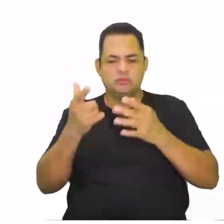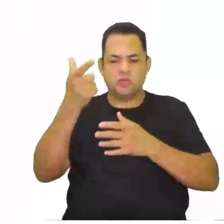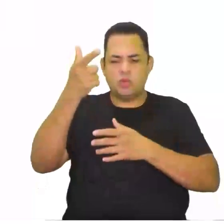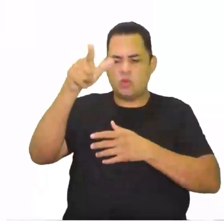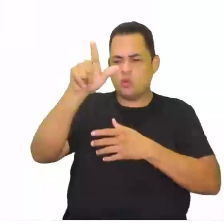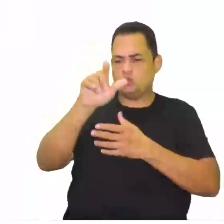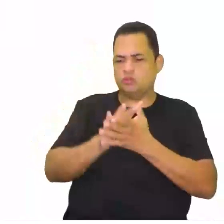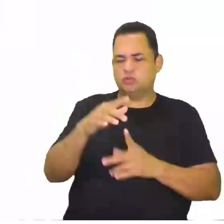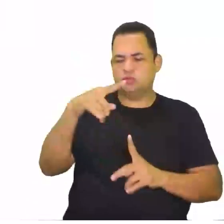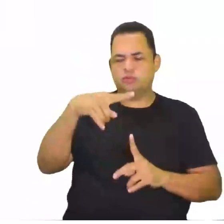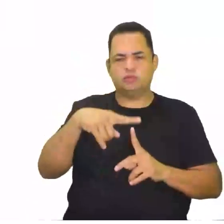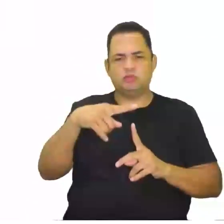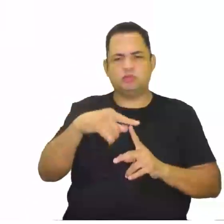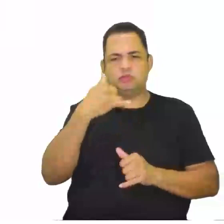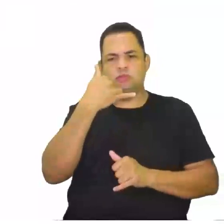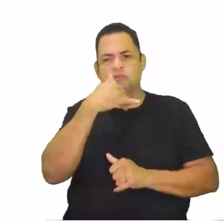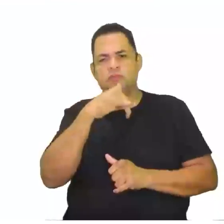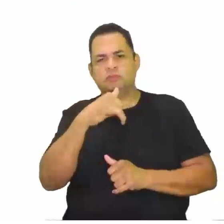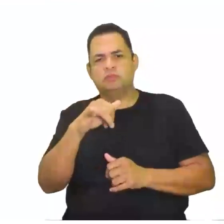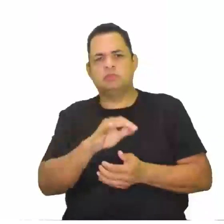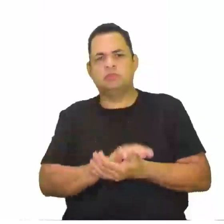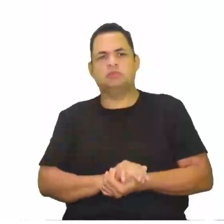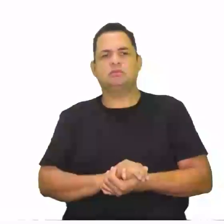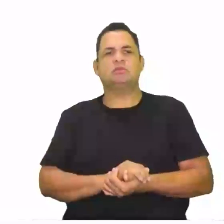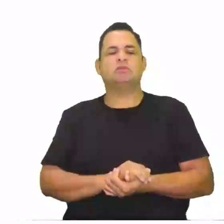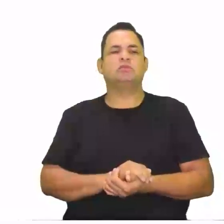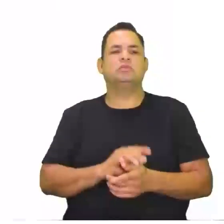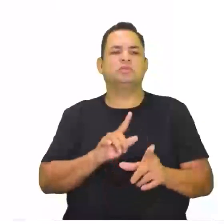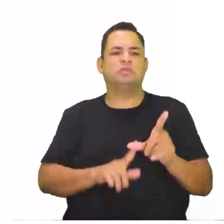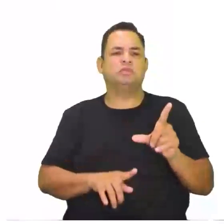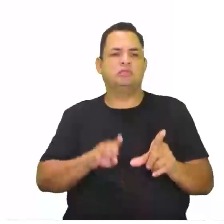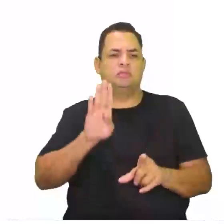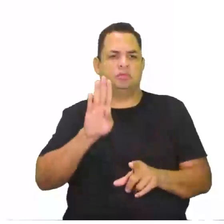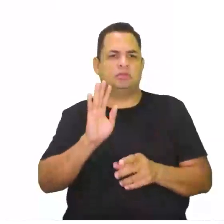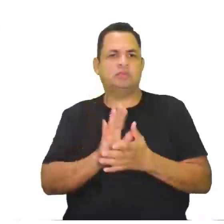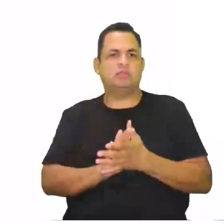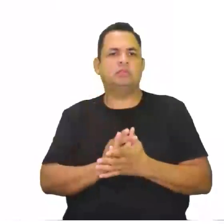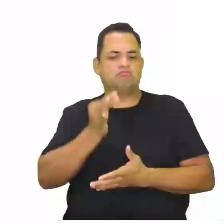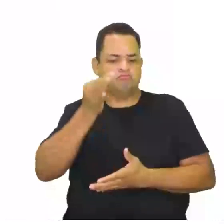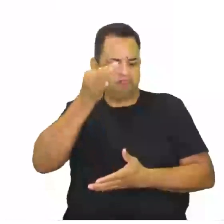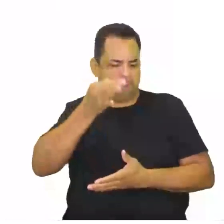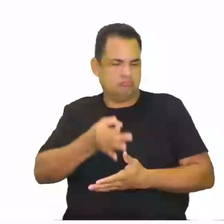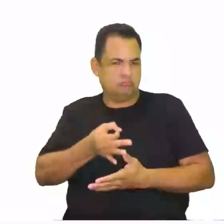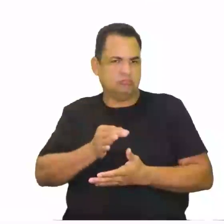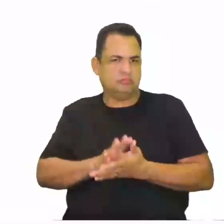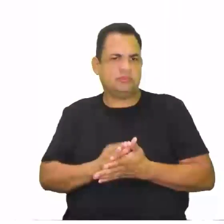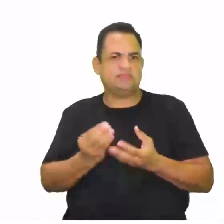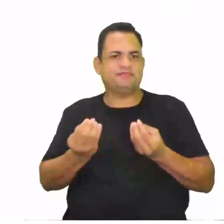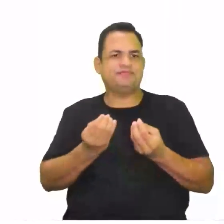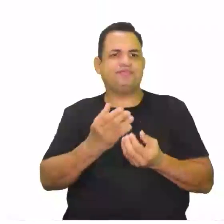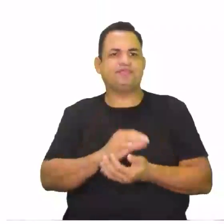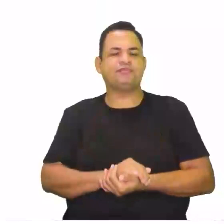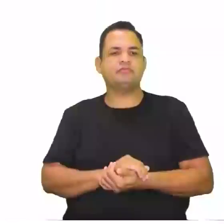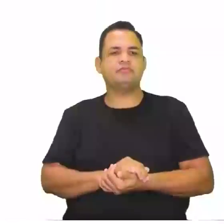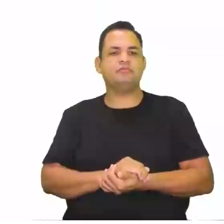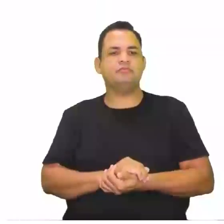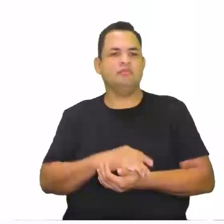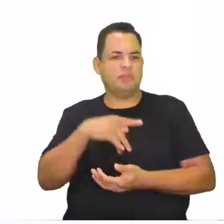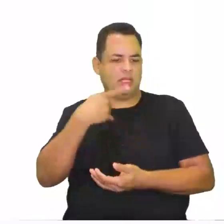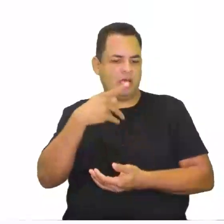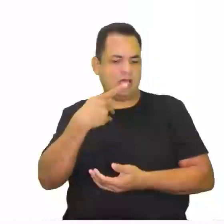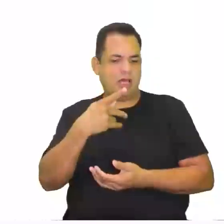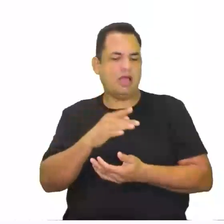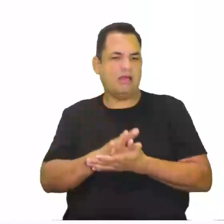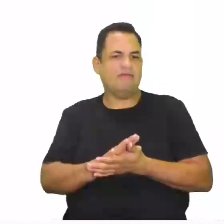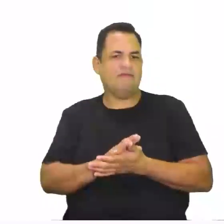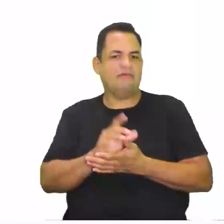outras fontes de energia, né? Então, eu acho que a letra B, sim, é a nossa alternativa correta. E como comentário nós temos, a fala